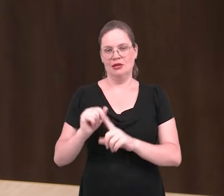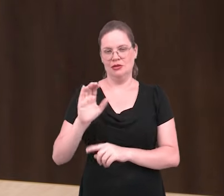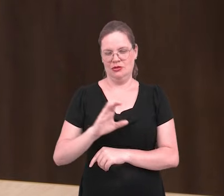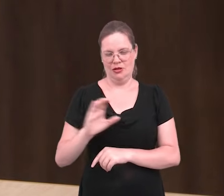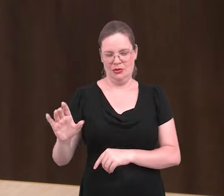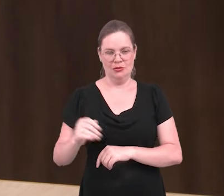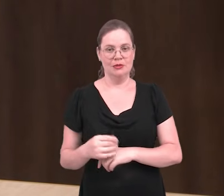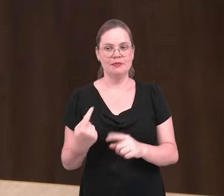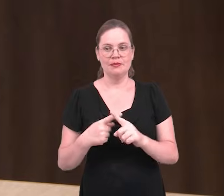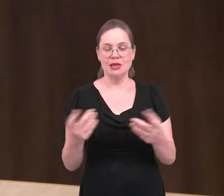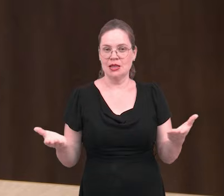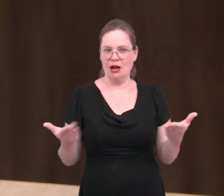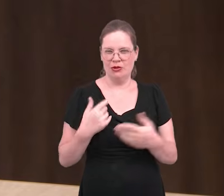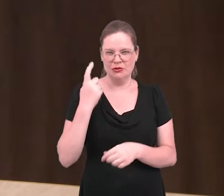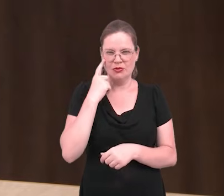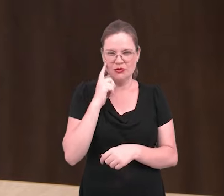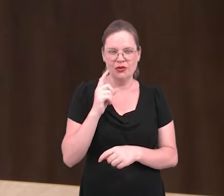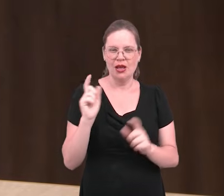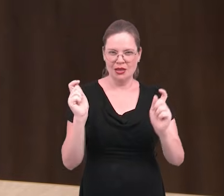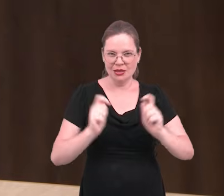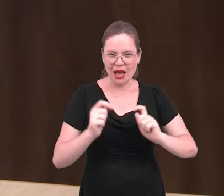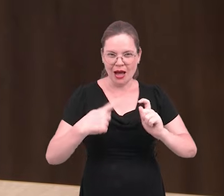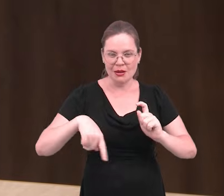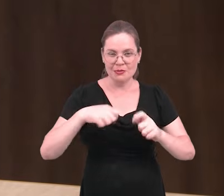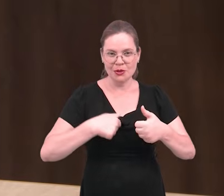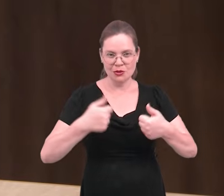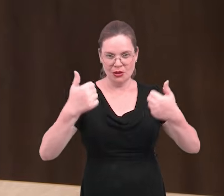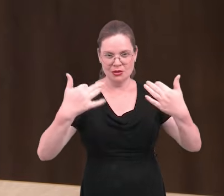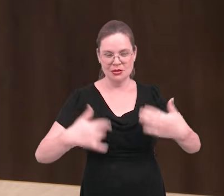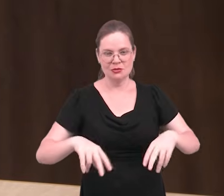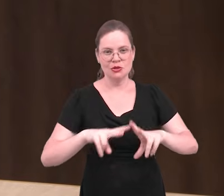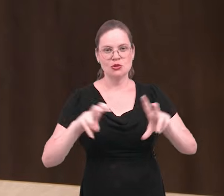mais, se caberia falar aqui do